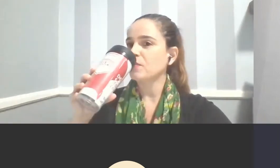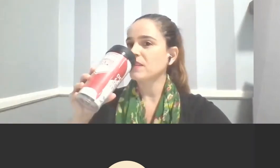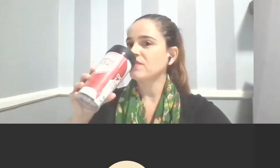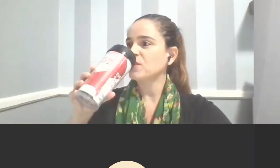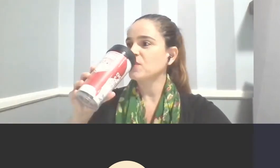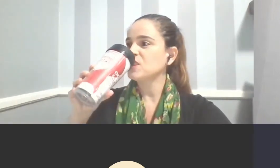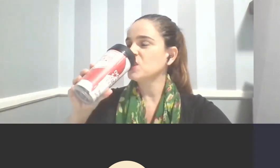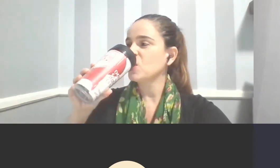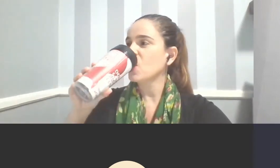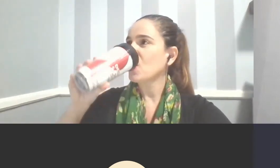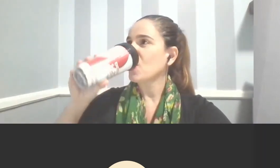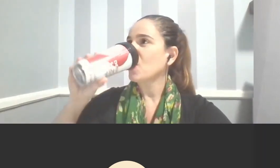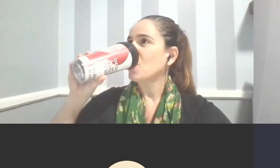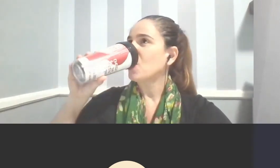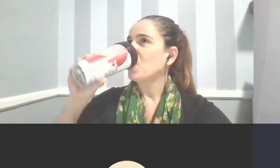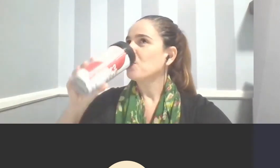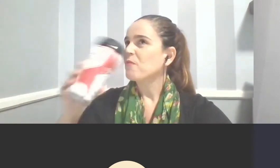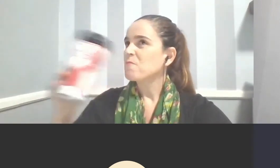também que falou para Foi eu. desistir?